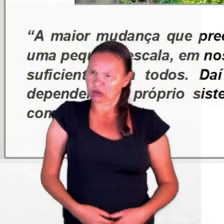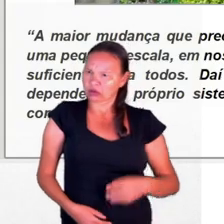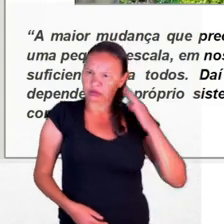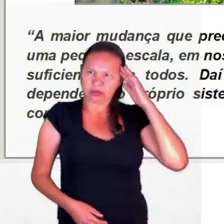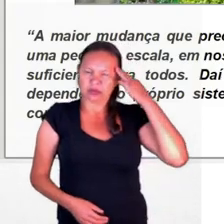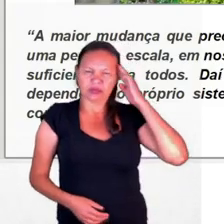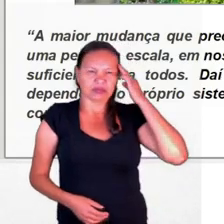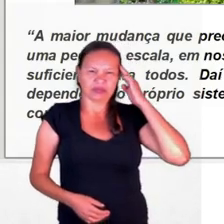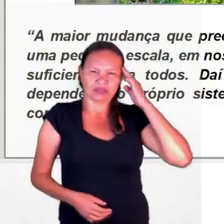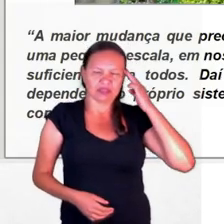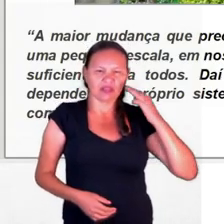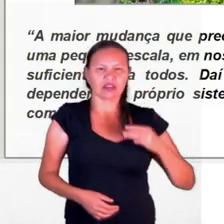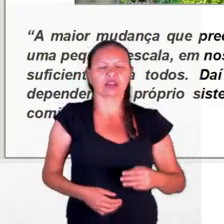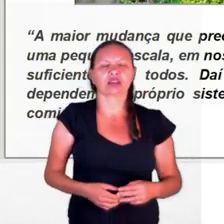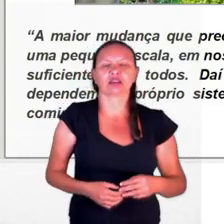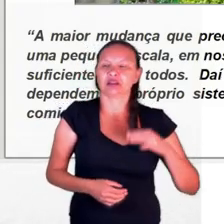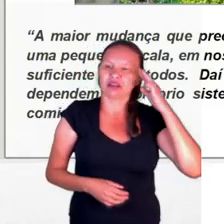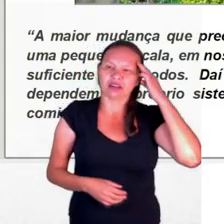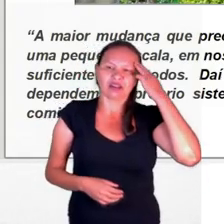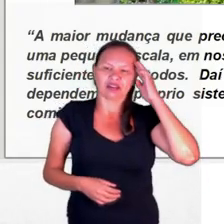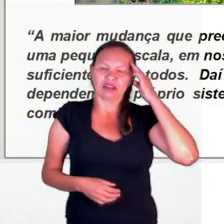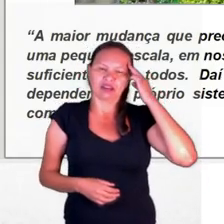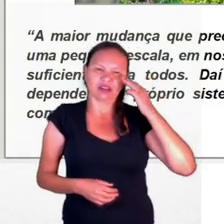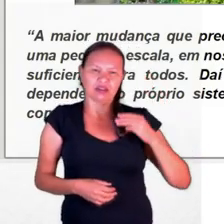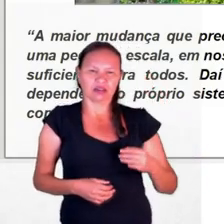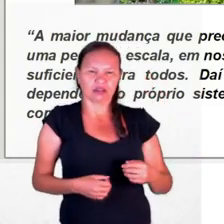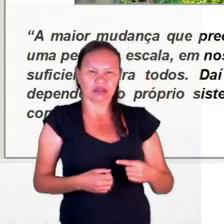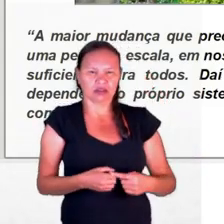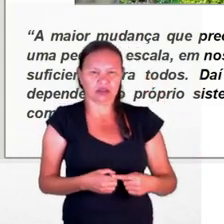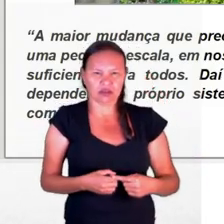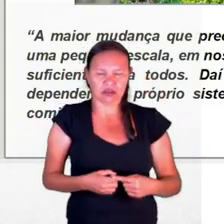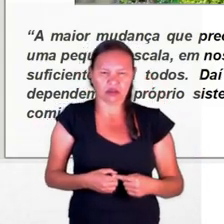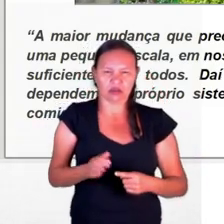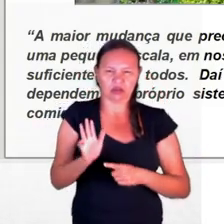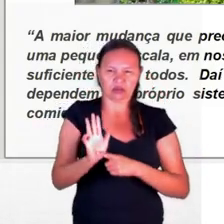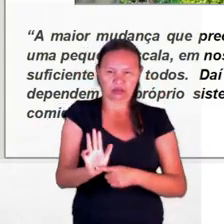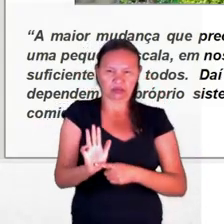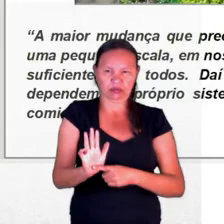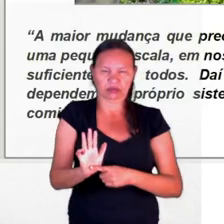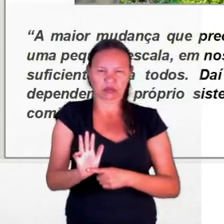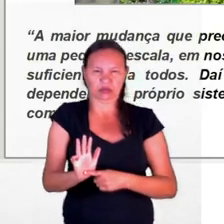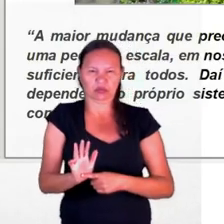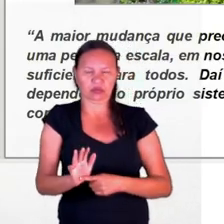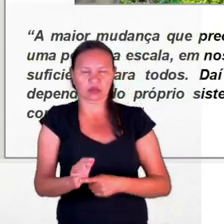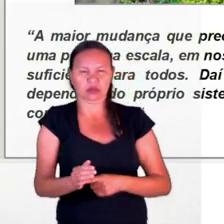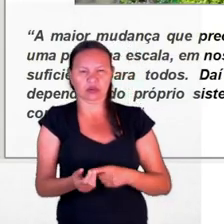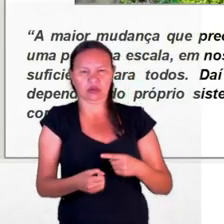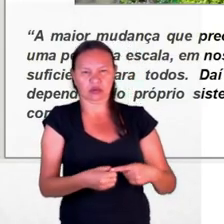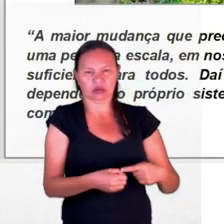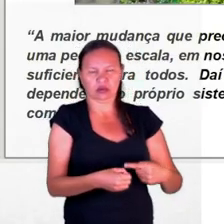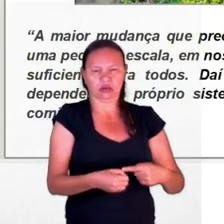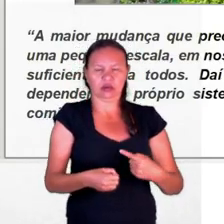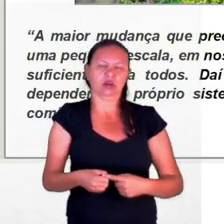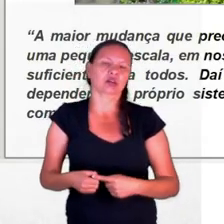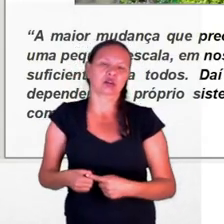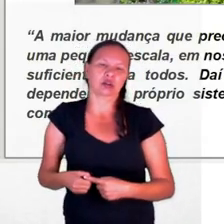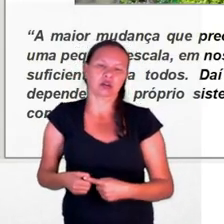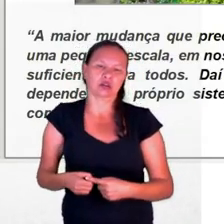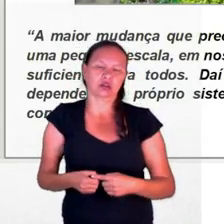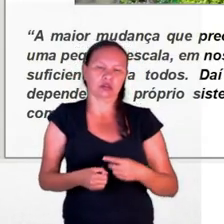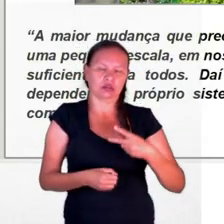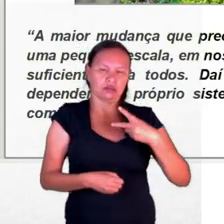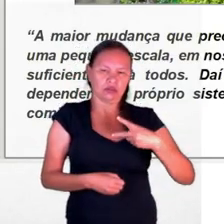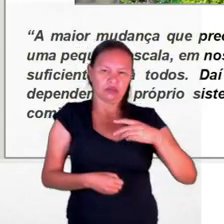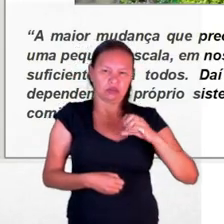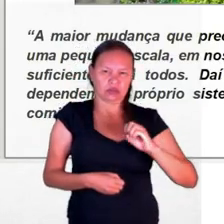periurbanos e eh isso pode ser aplicado tanto com fos com tradicionais quanto com pessoas na cidade né hoje estima-se que 15%